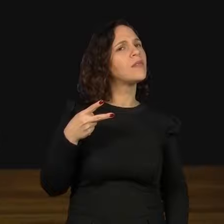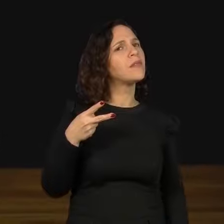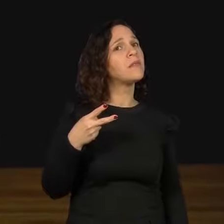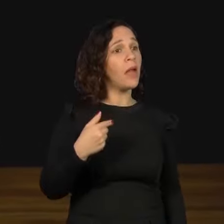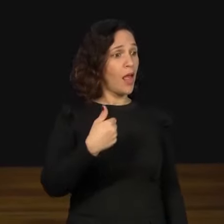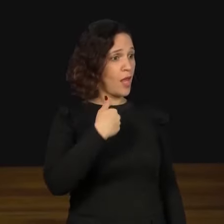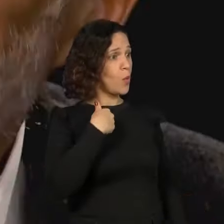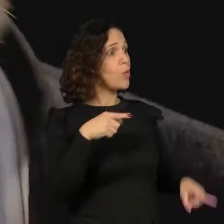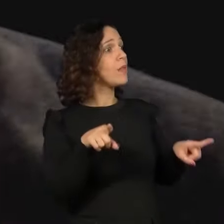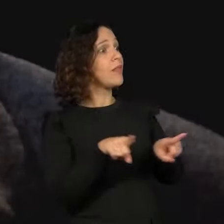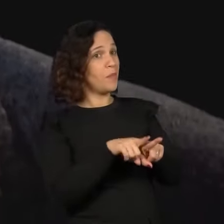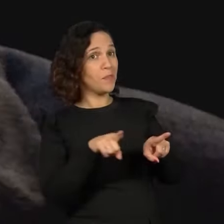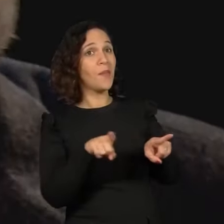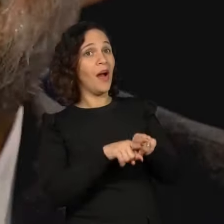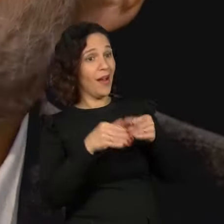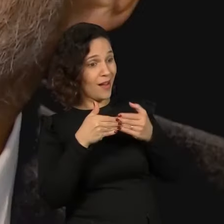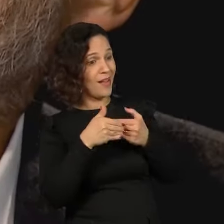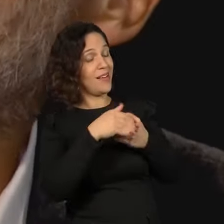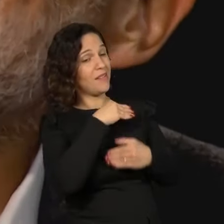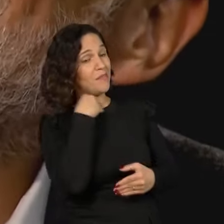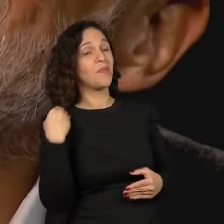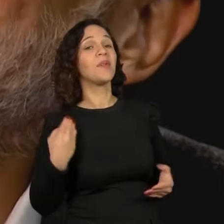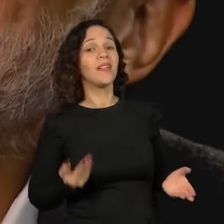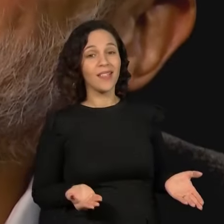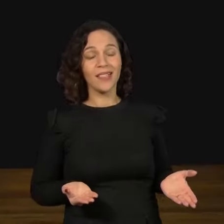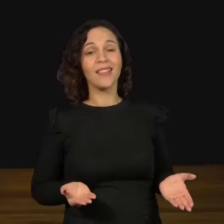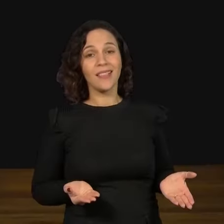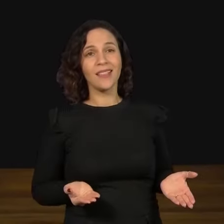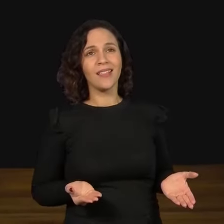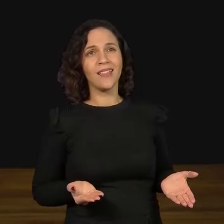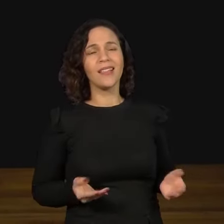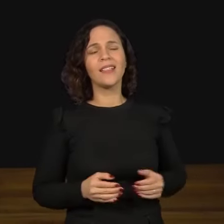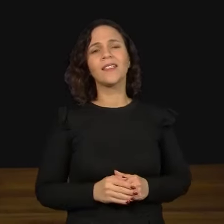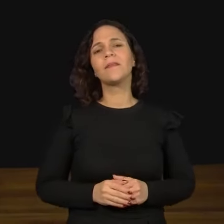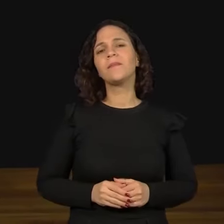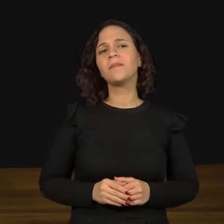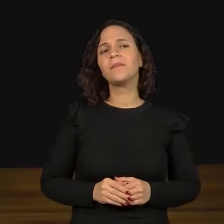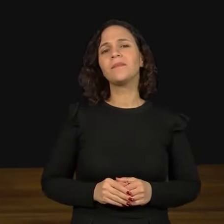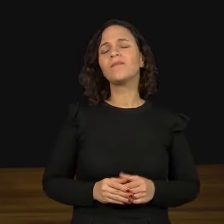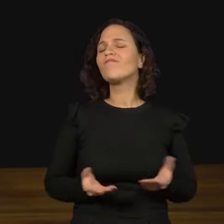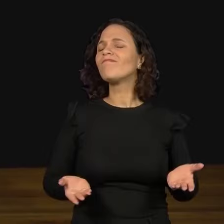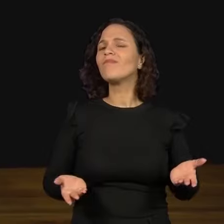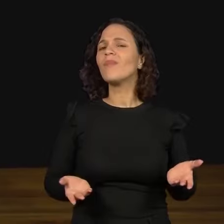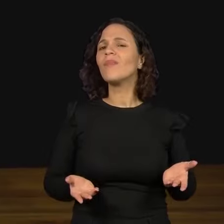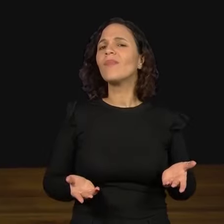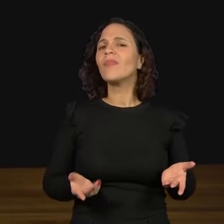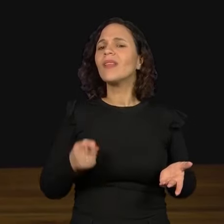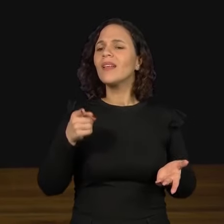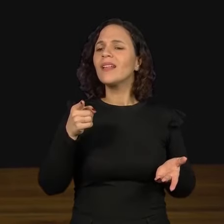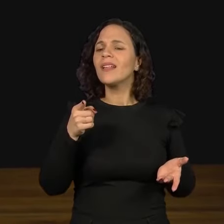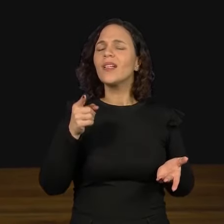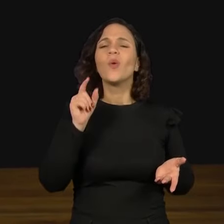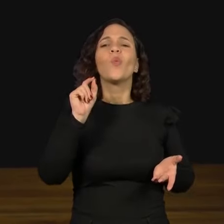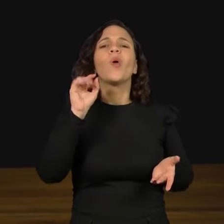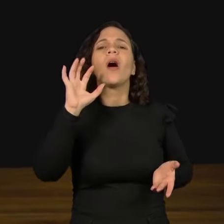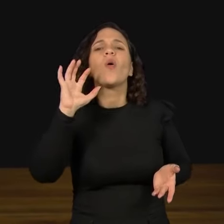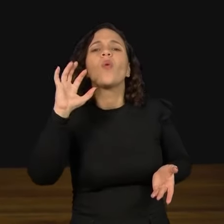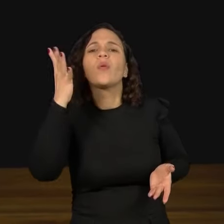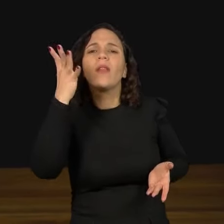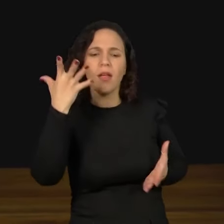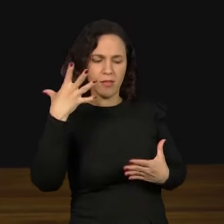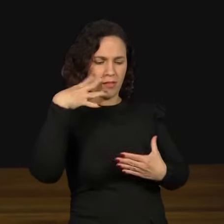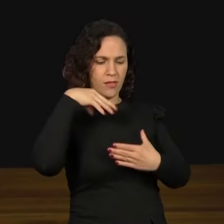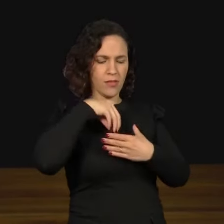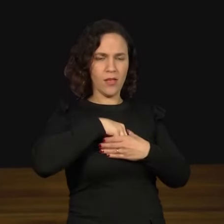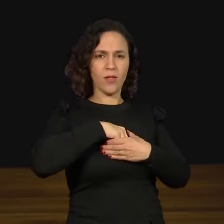também estou pois é pois o o que que faz eh o que que acontece com a gente